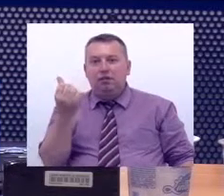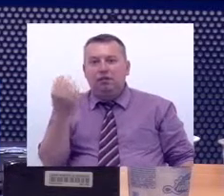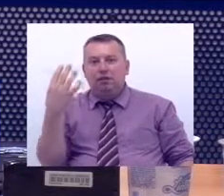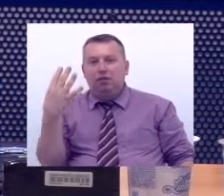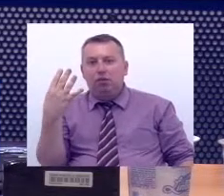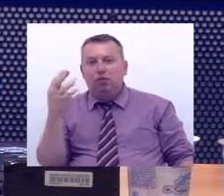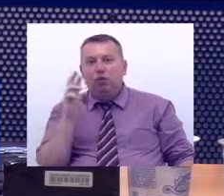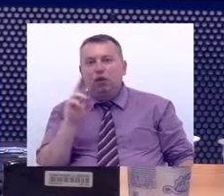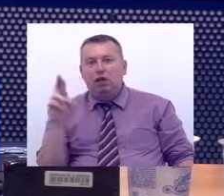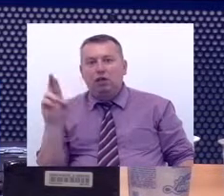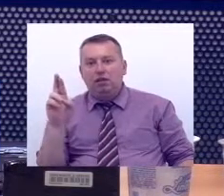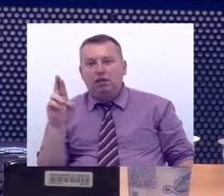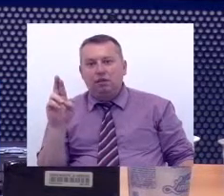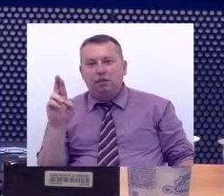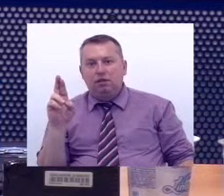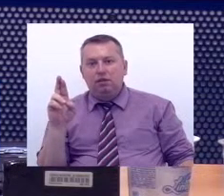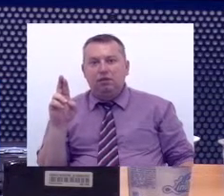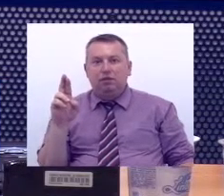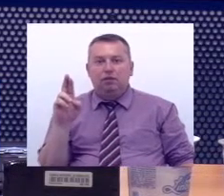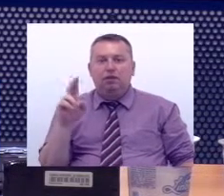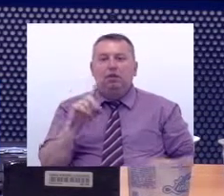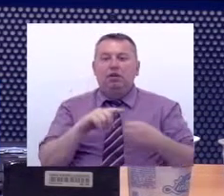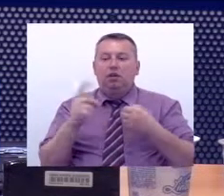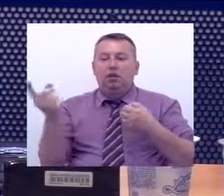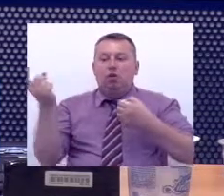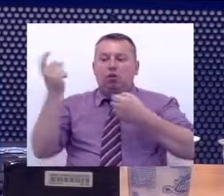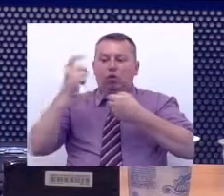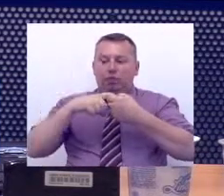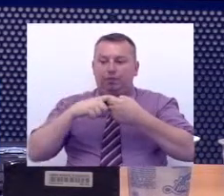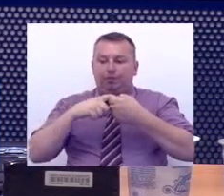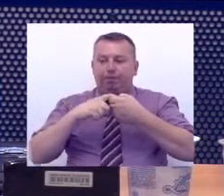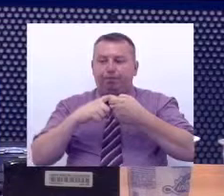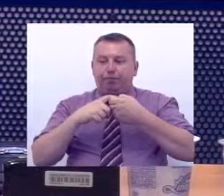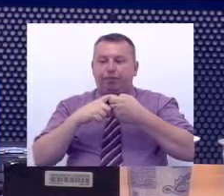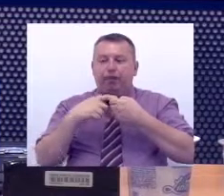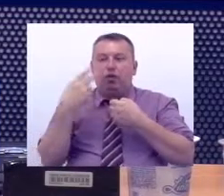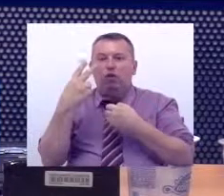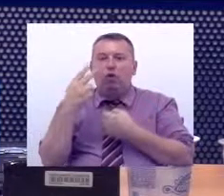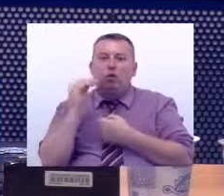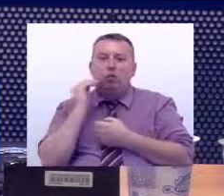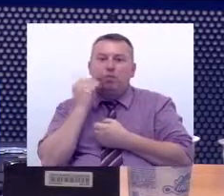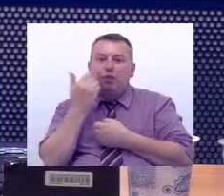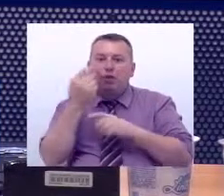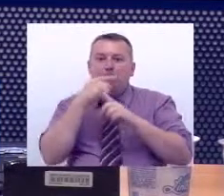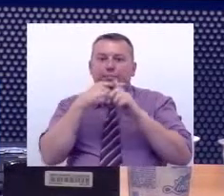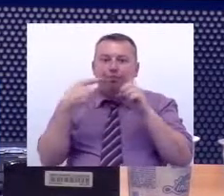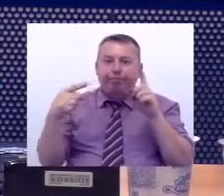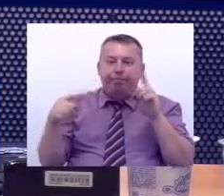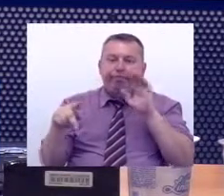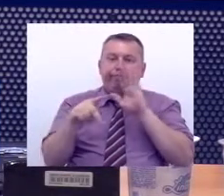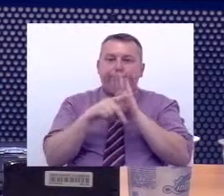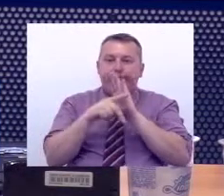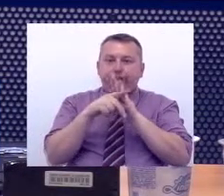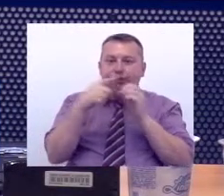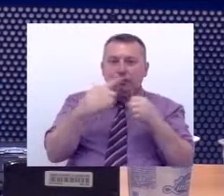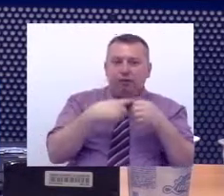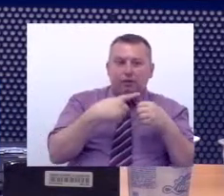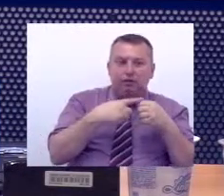R$3.767.164. O convênio prevê R$2.500.000 e a contrapartida do município,